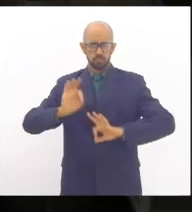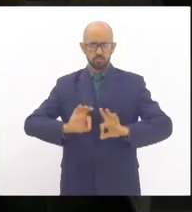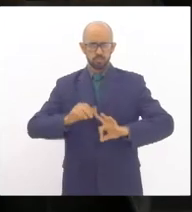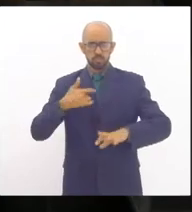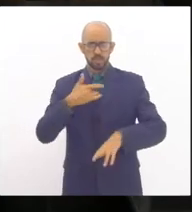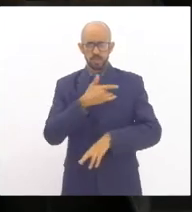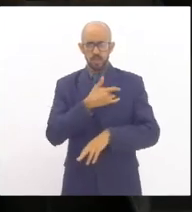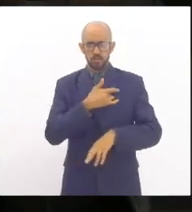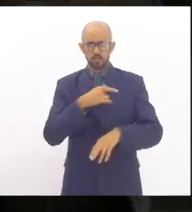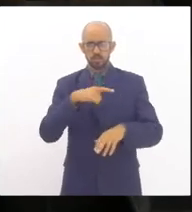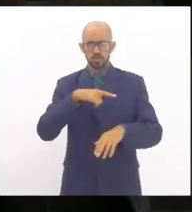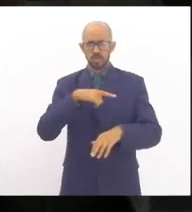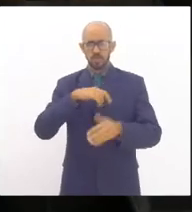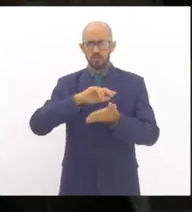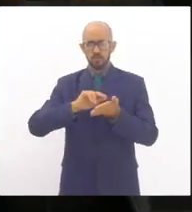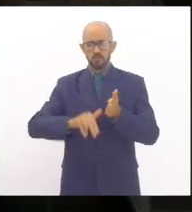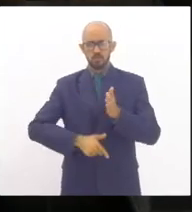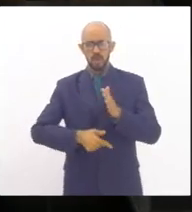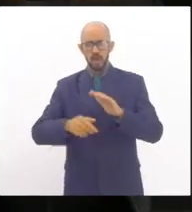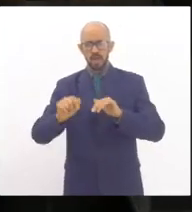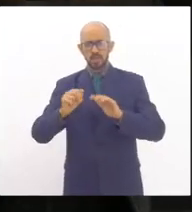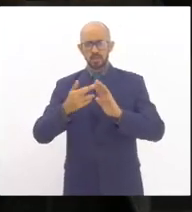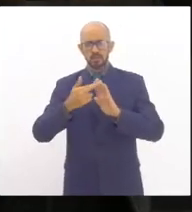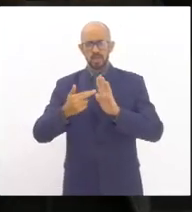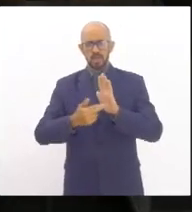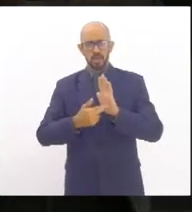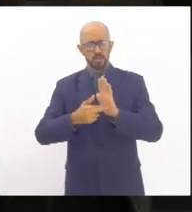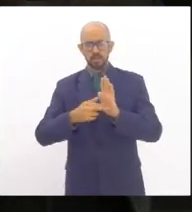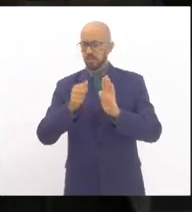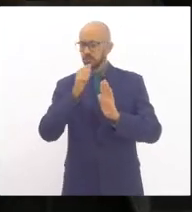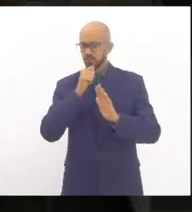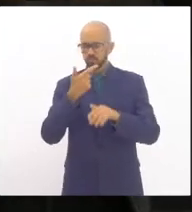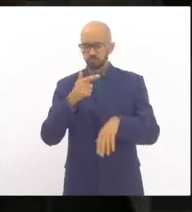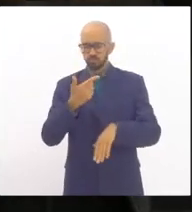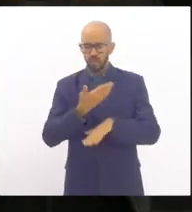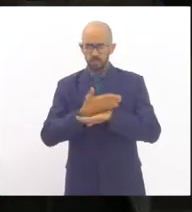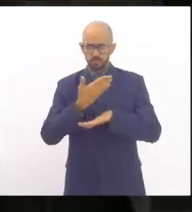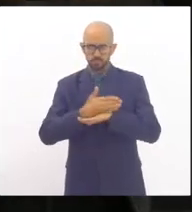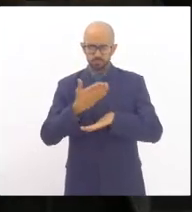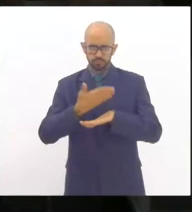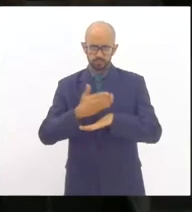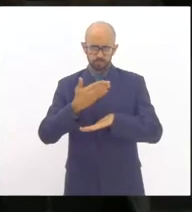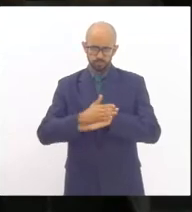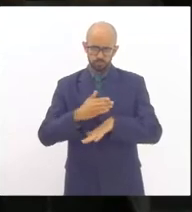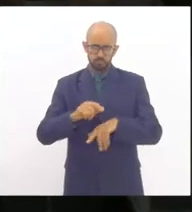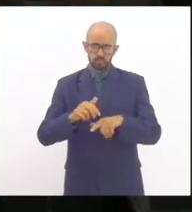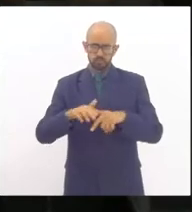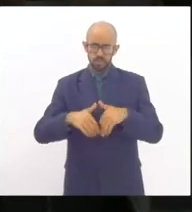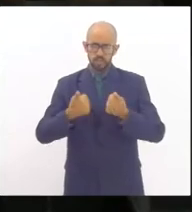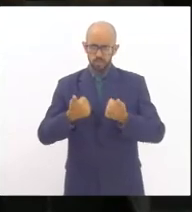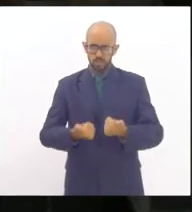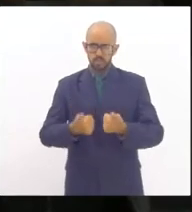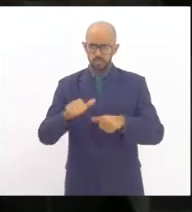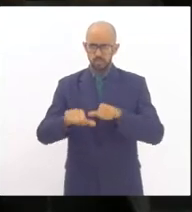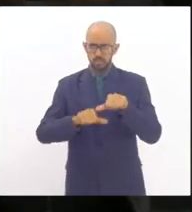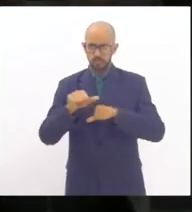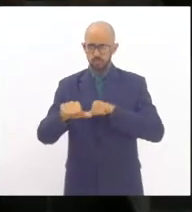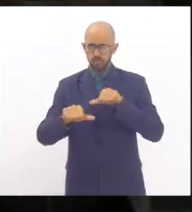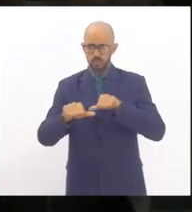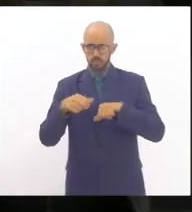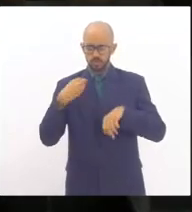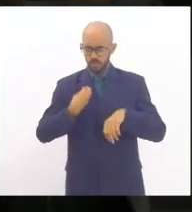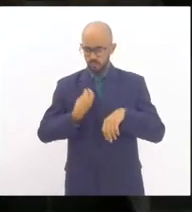tem vários dispositivos que ainda não viraram concretamente melhorias e transformações